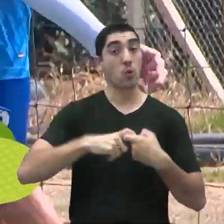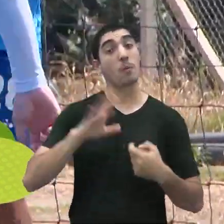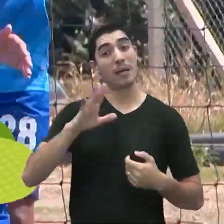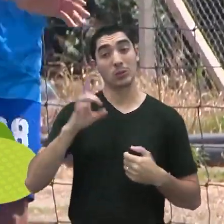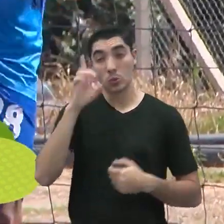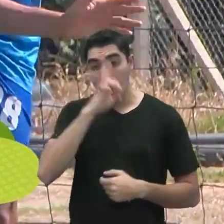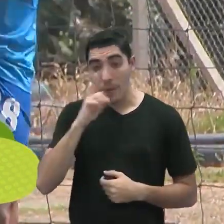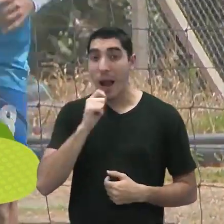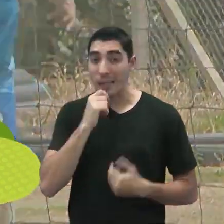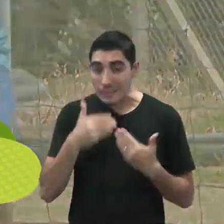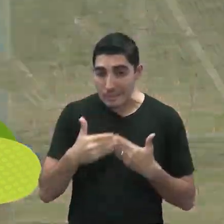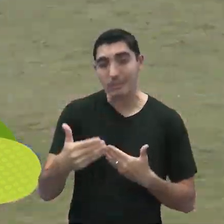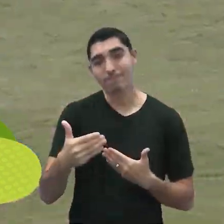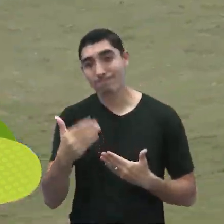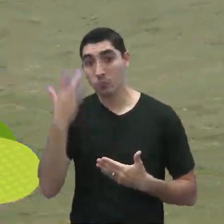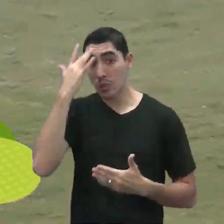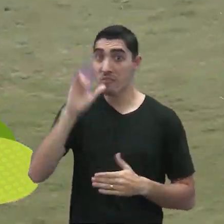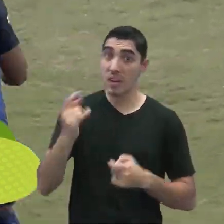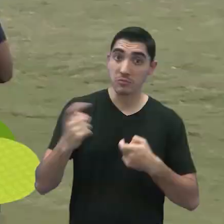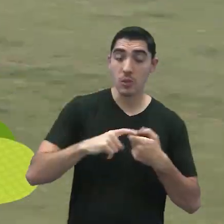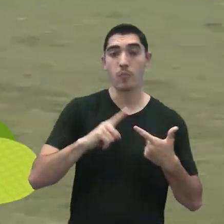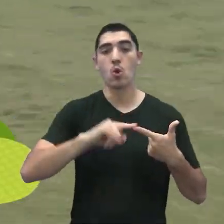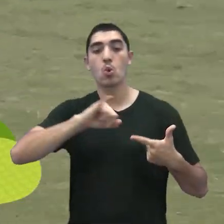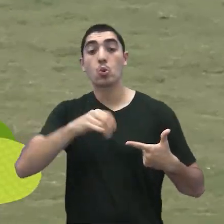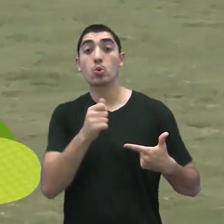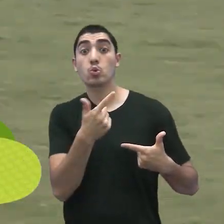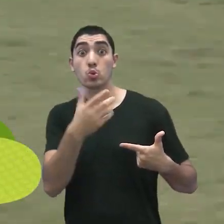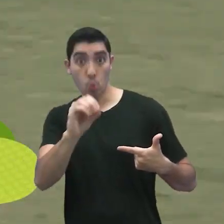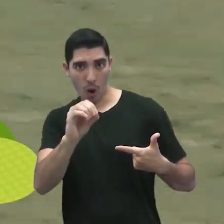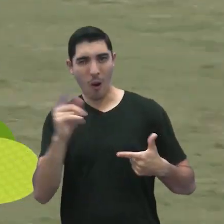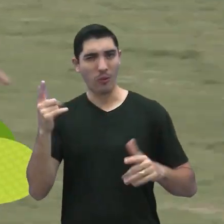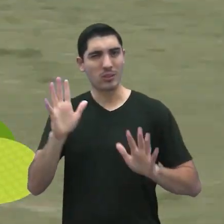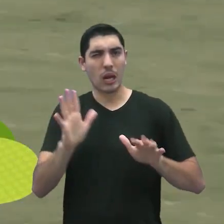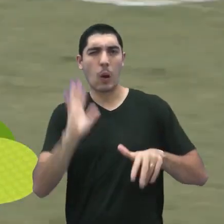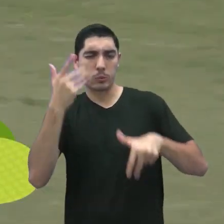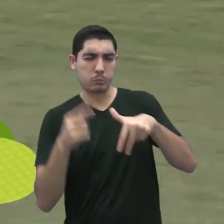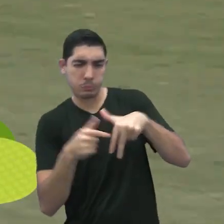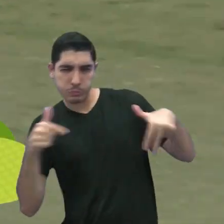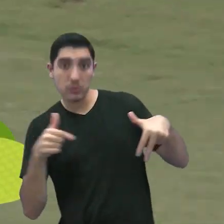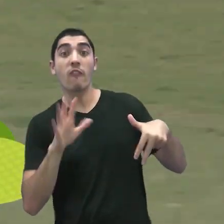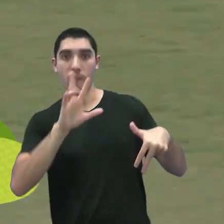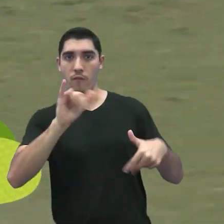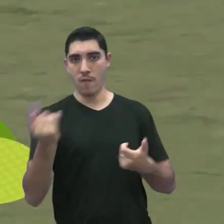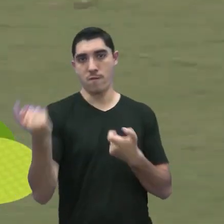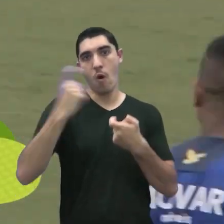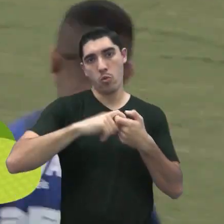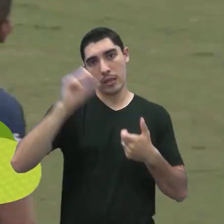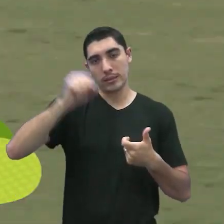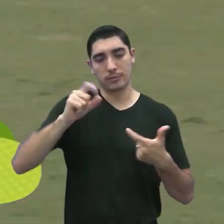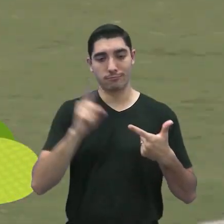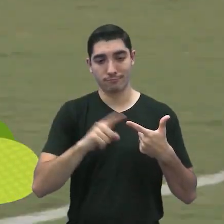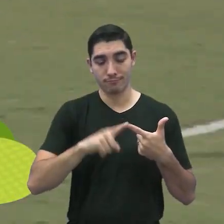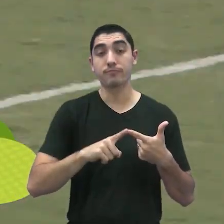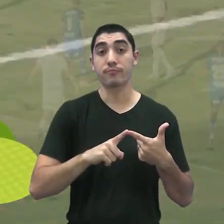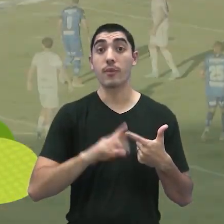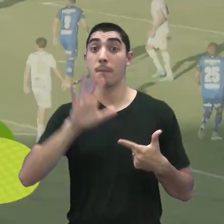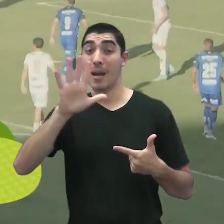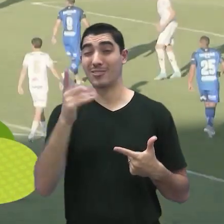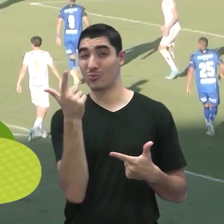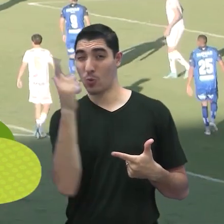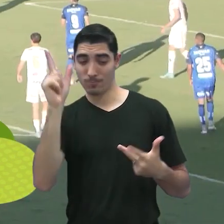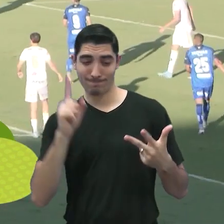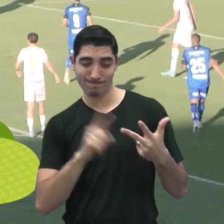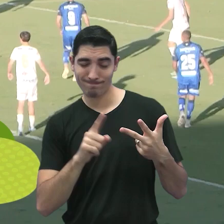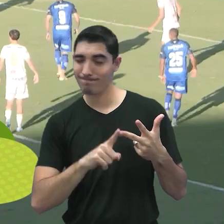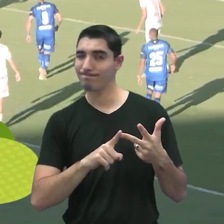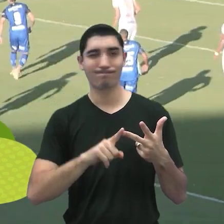é dúvida para domingo. João Igor, que saiu lesionado no intervalo do jogo contra o São Bento, deve ficar à disposição.